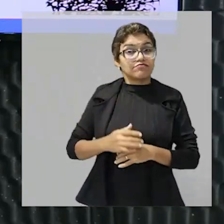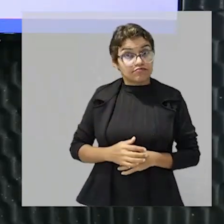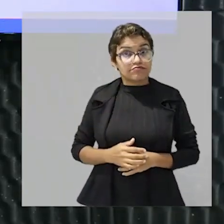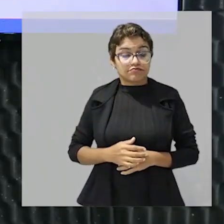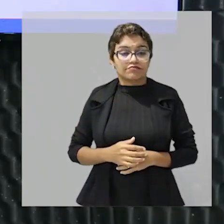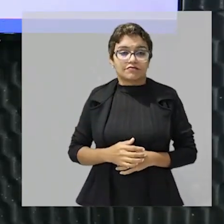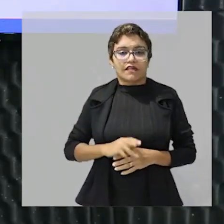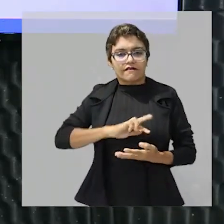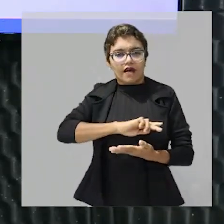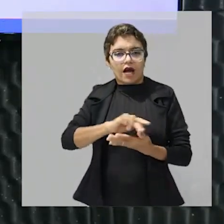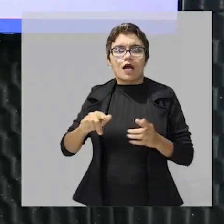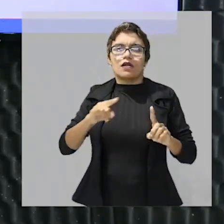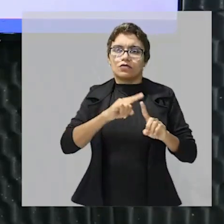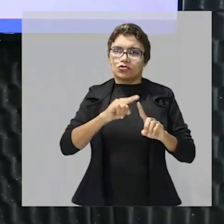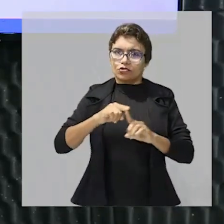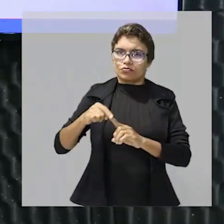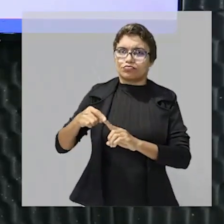caixinha.